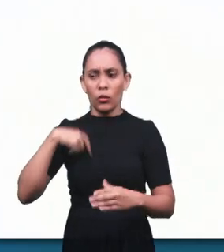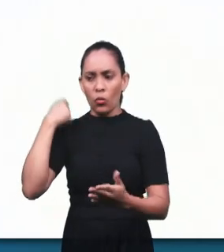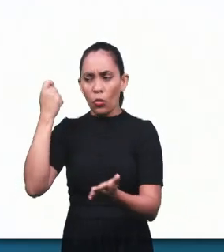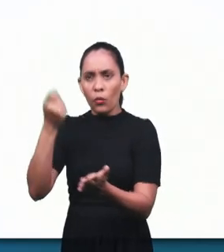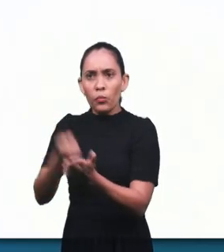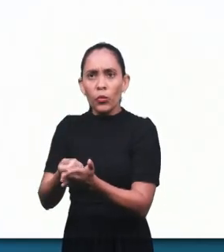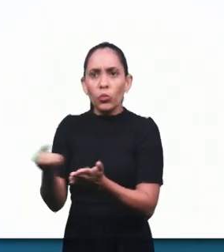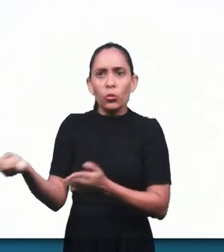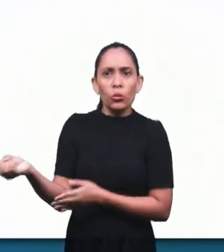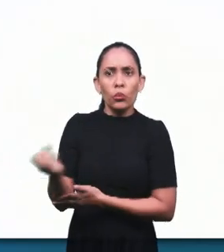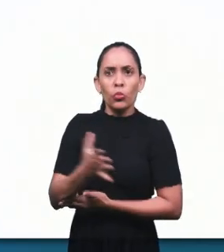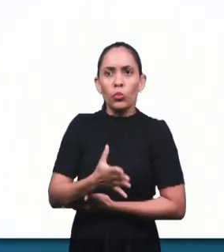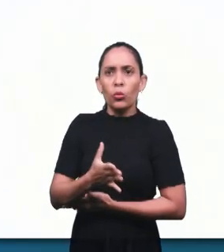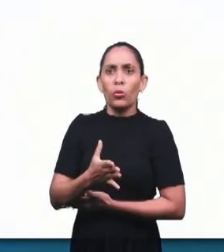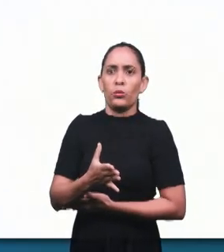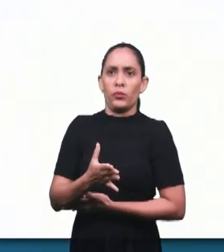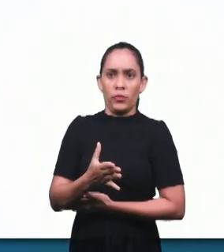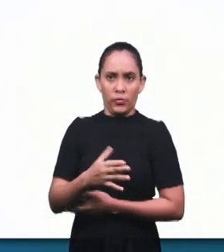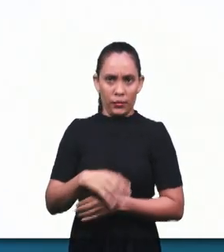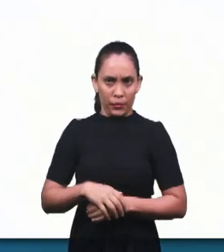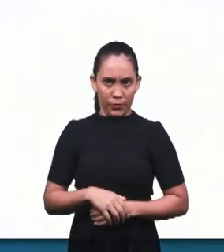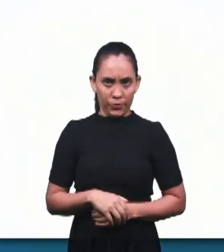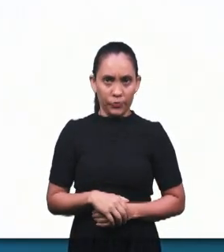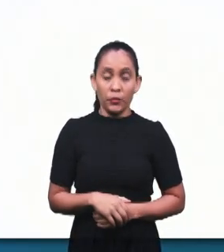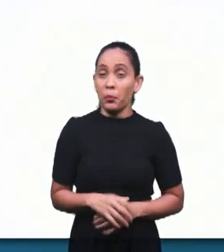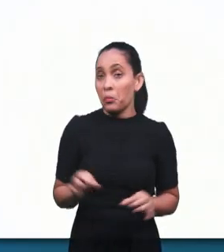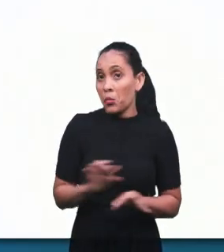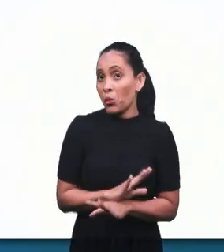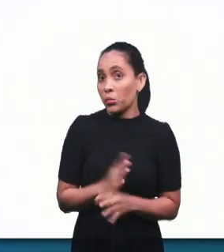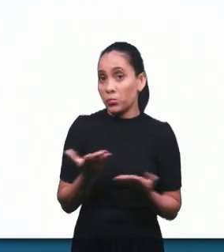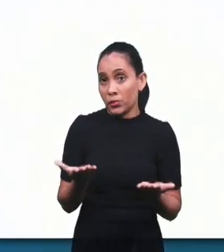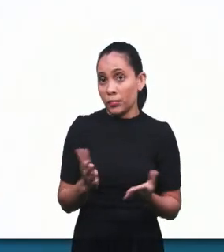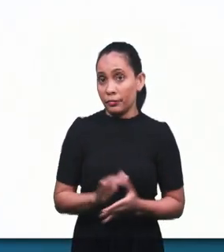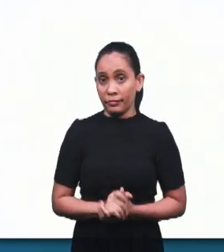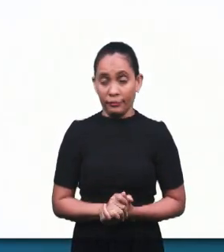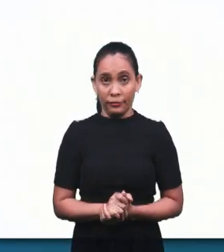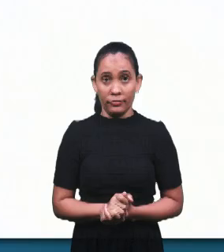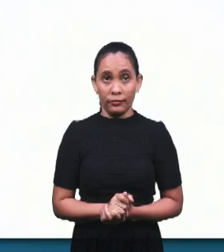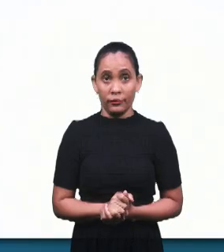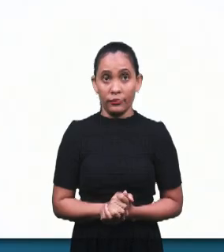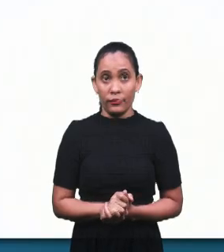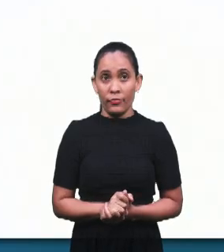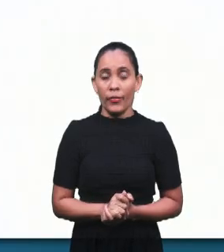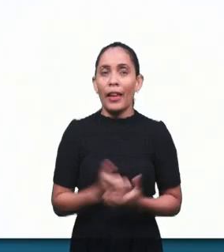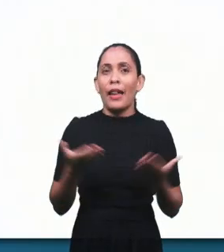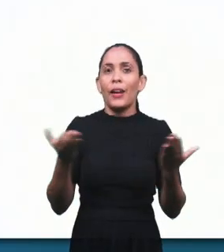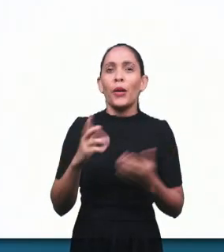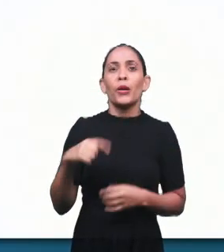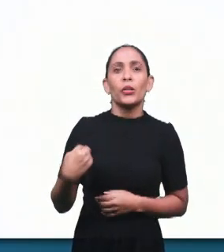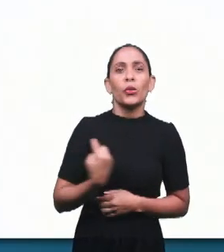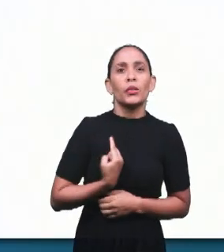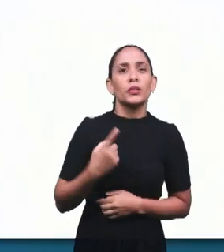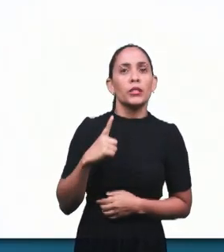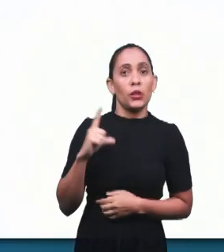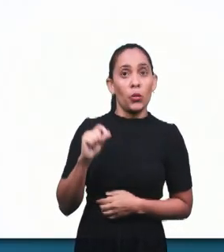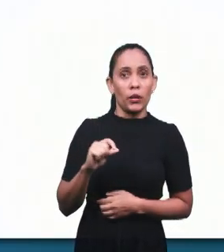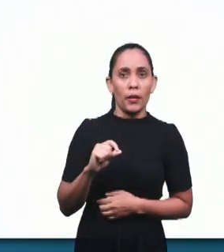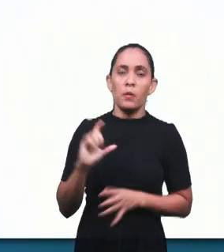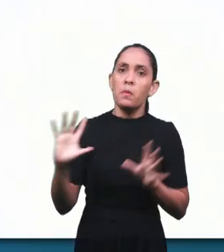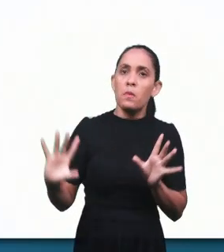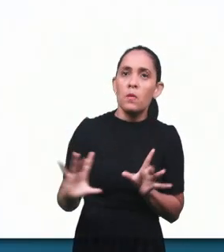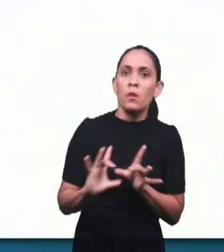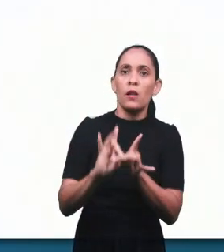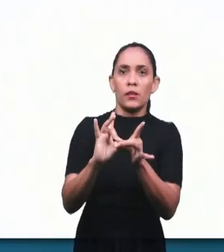Novo Testamento, que é a história da igreja. Acabou, pronto, está aqui. Agora, estamos fazendo uma conexão